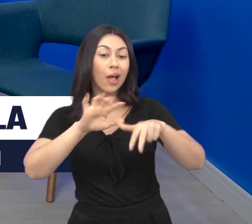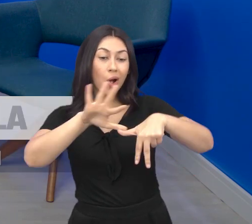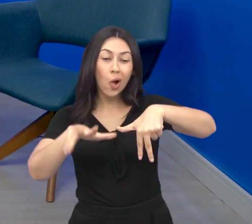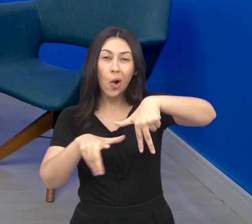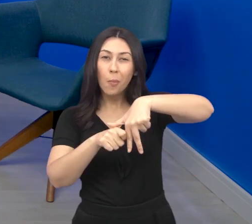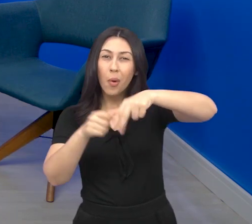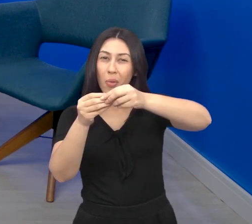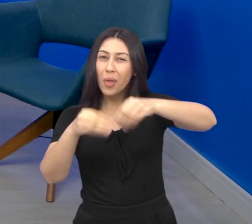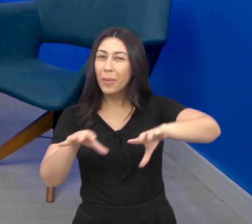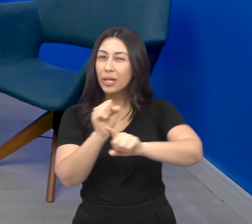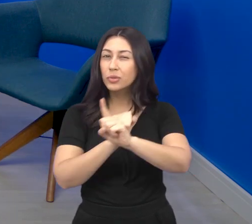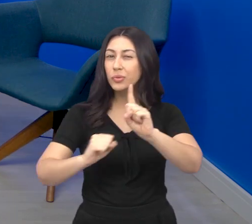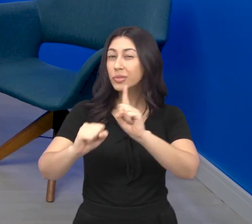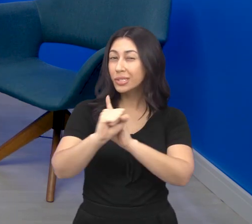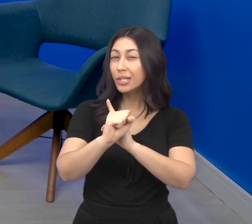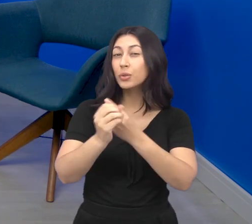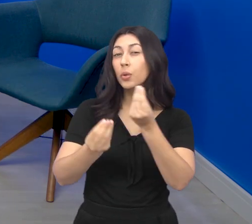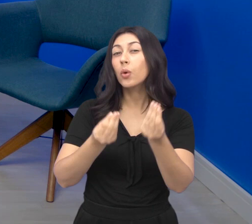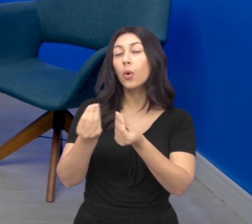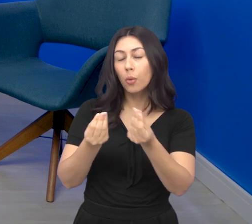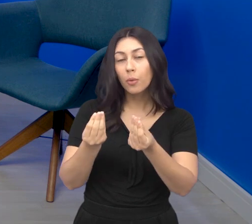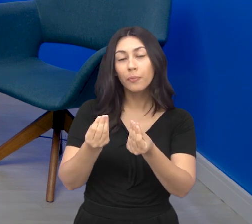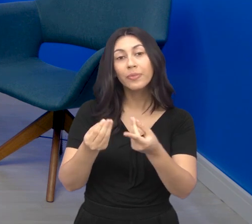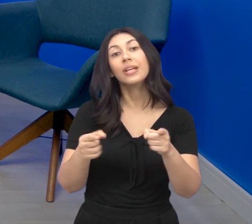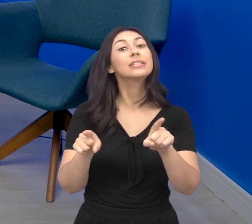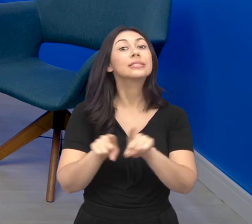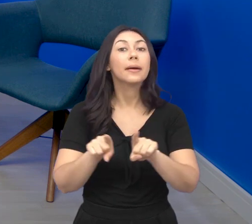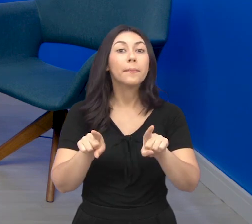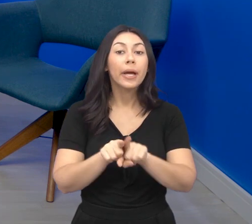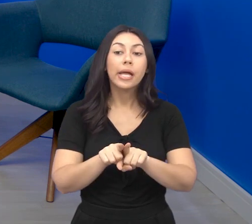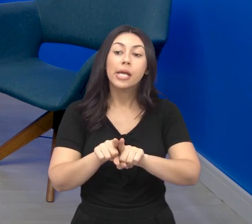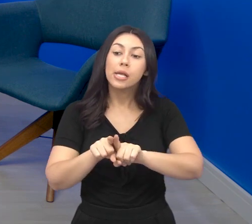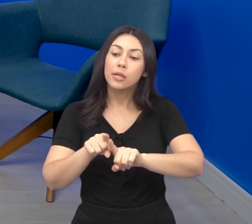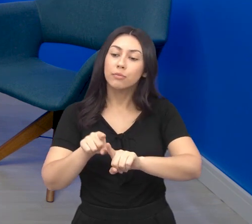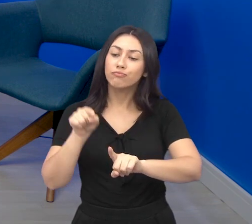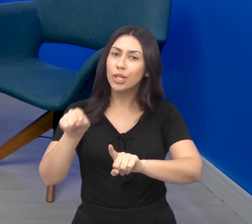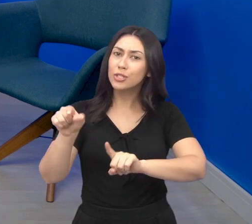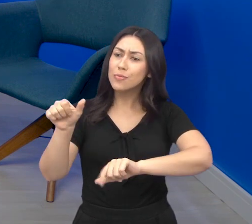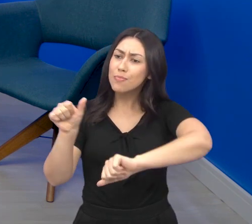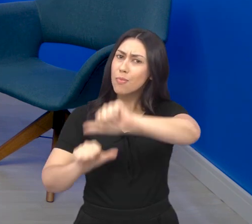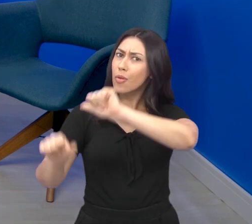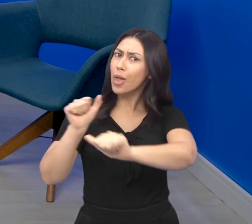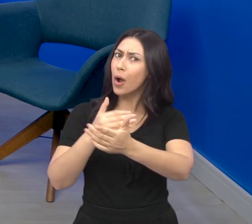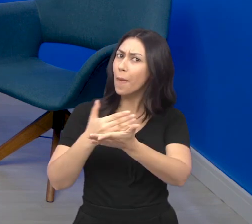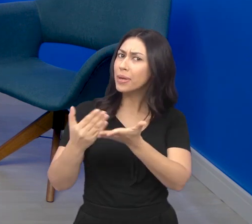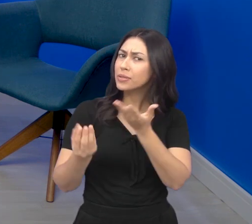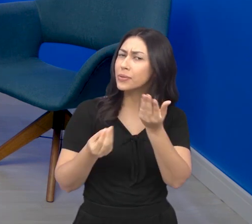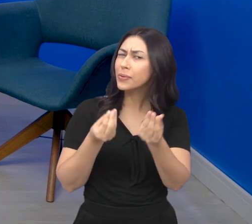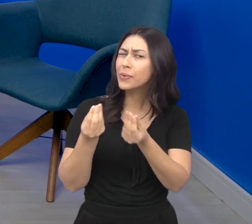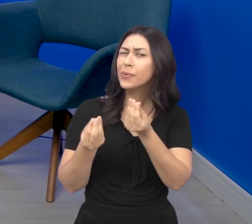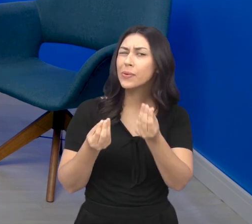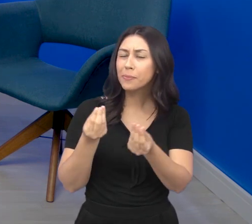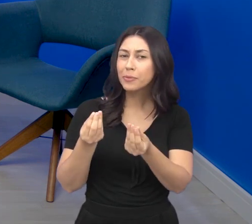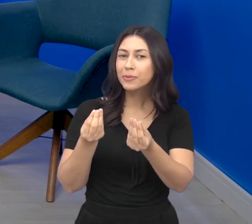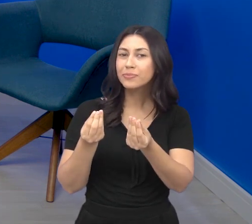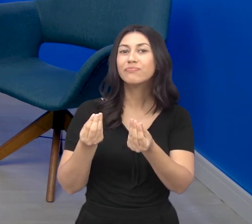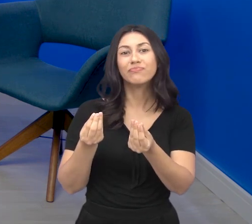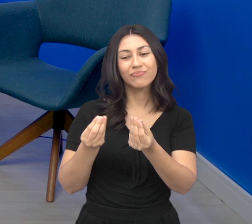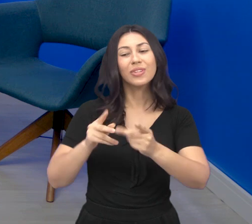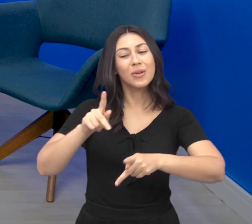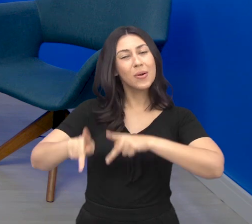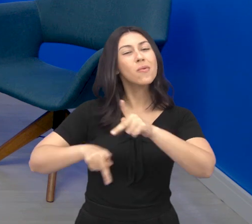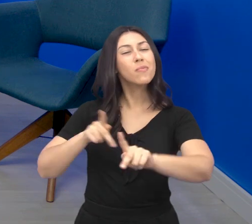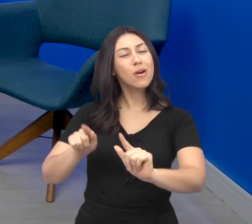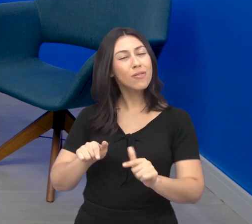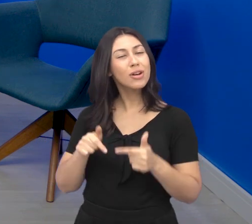da corrupção na sociedade, é claro, e que a transformação dessa realidade pode começar, sabe por quem? Na